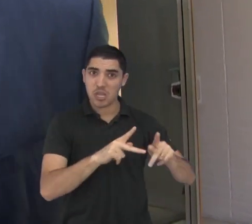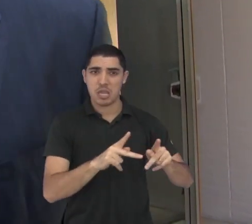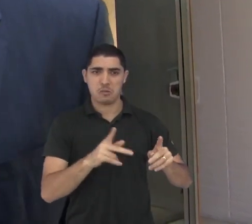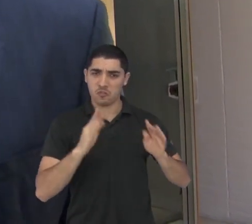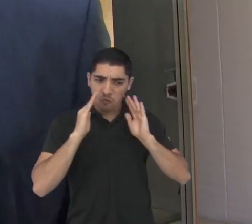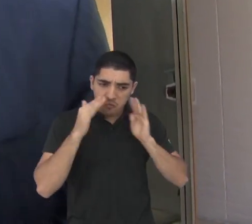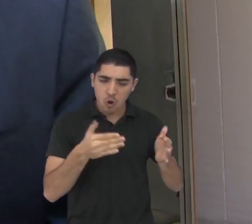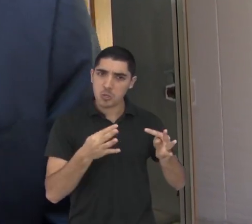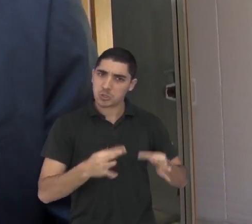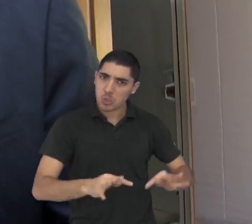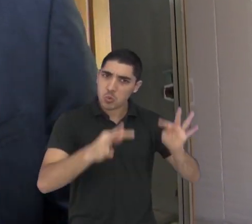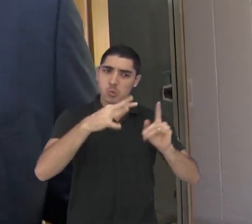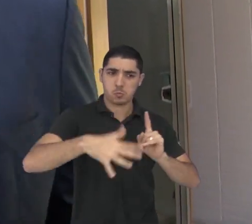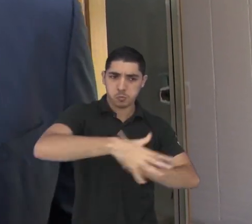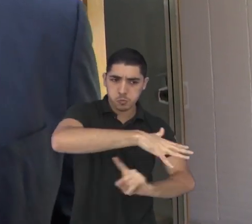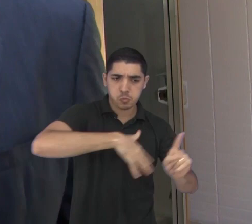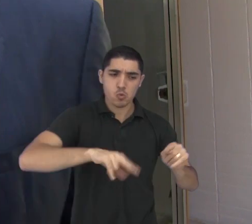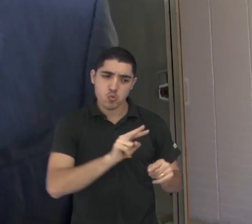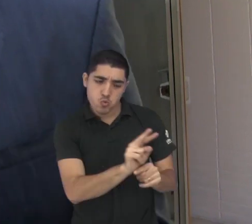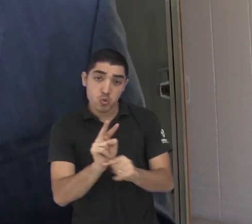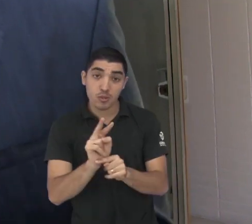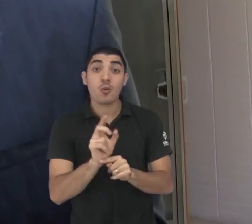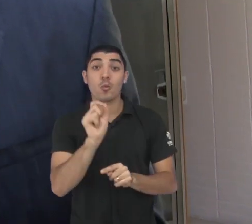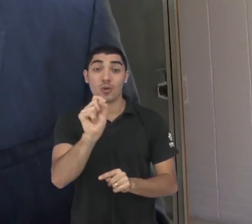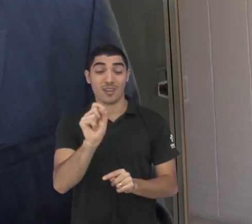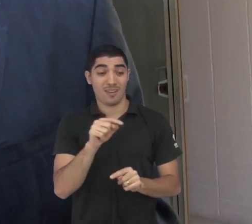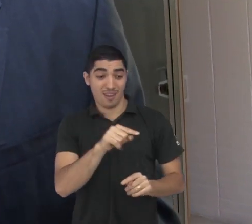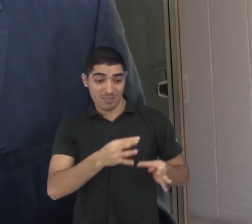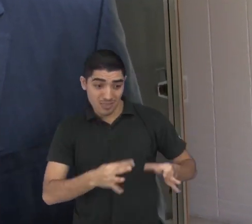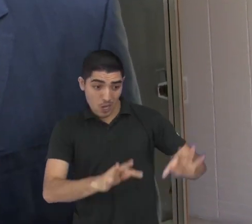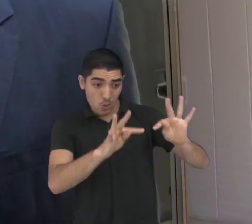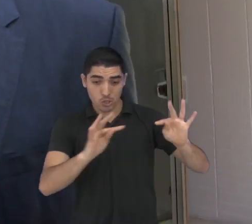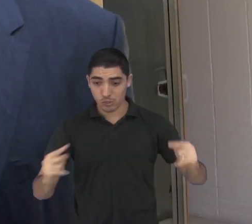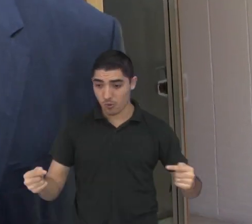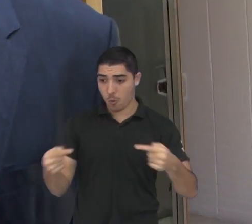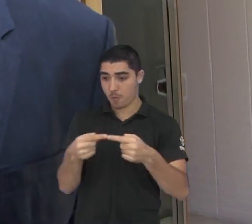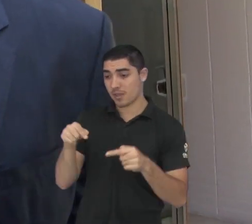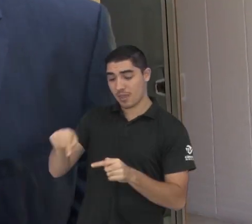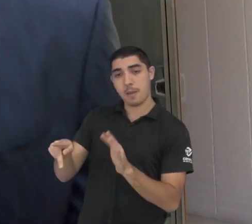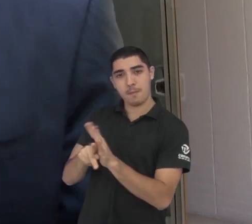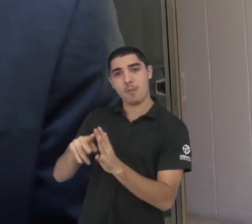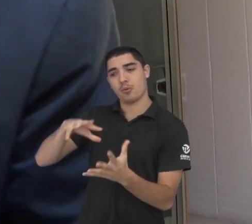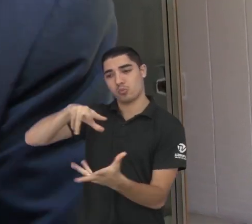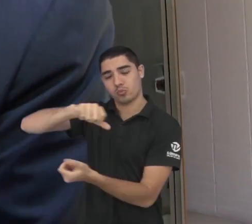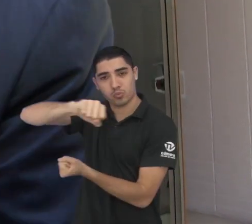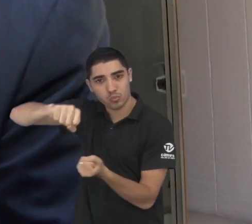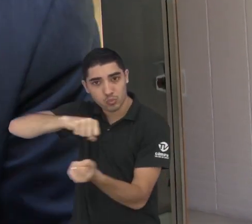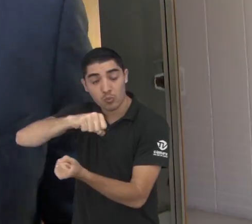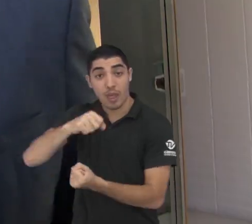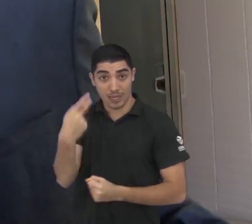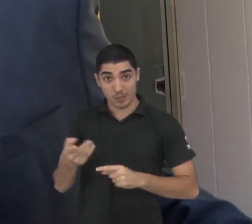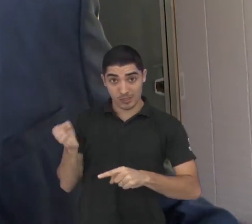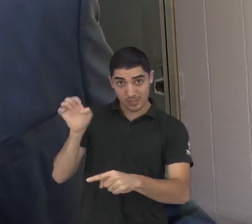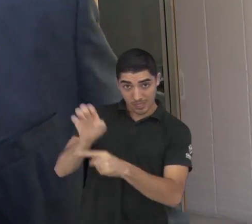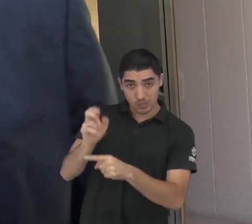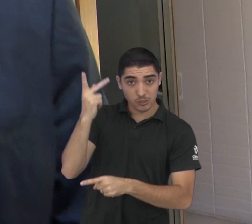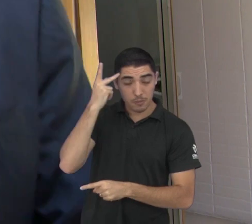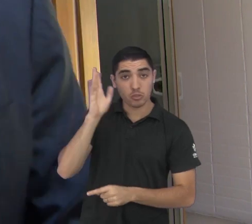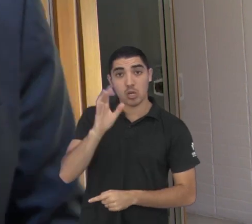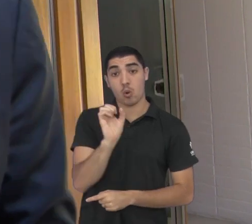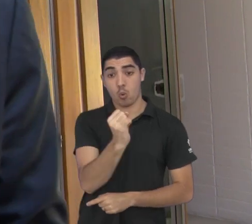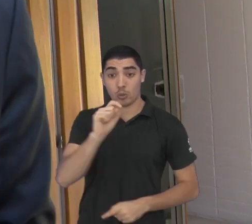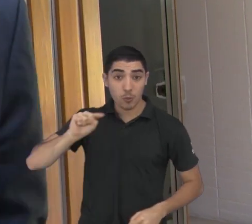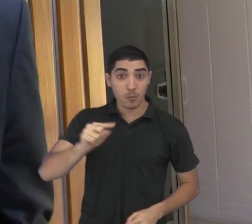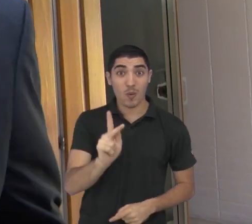por esse DNA tecnológico e da inovação. E nesse caso específico, tecnologia aliada à sustentabilidade. Só o estado de São